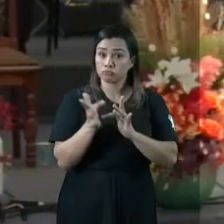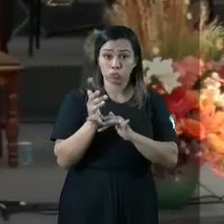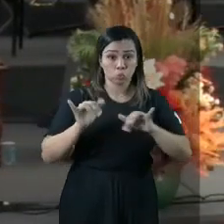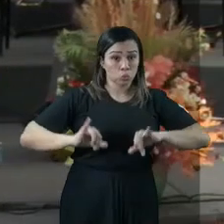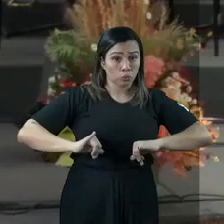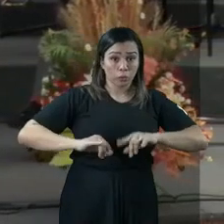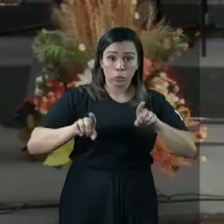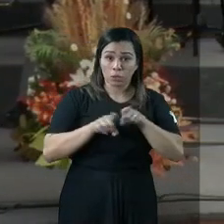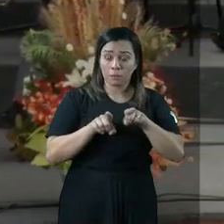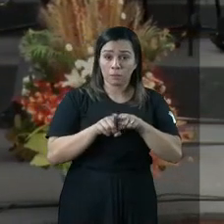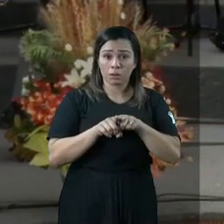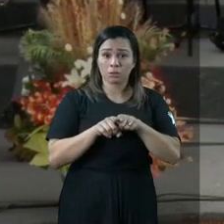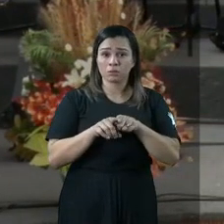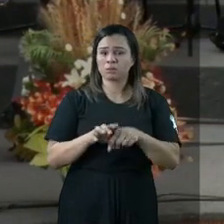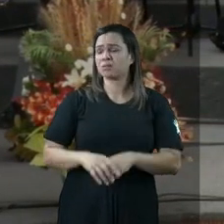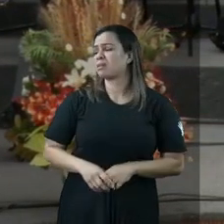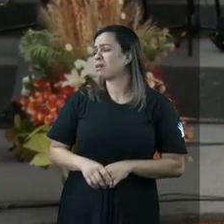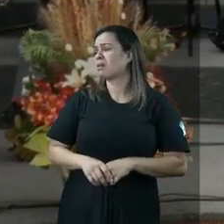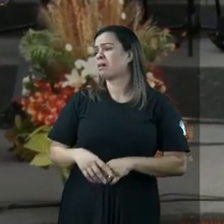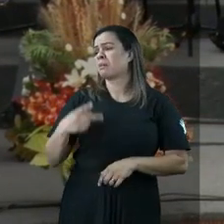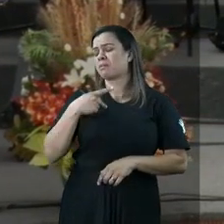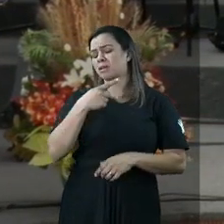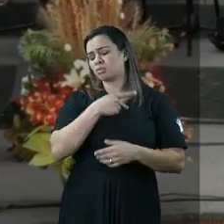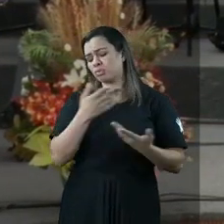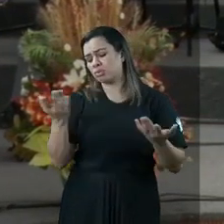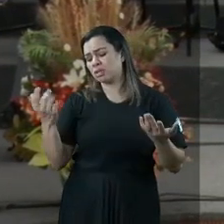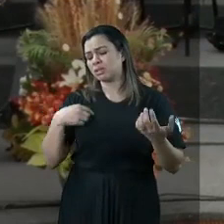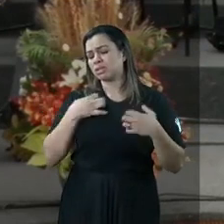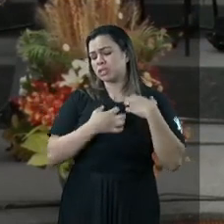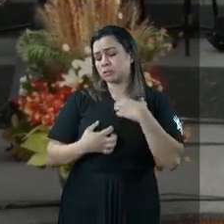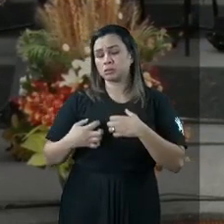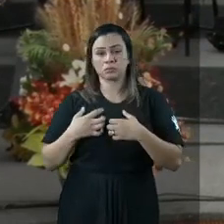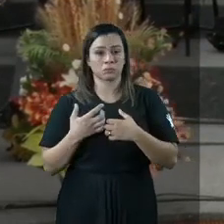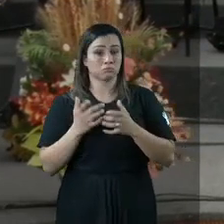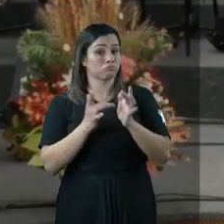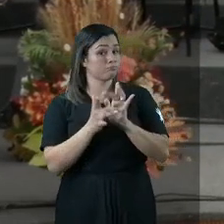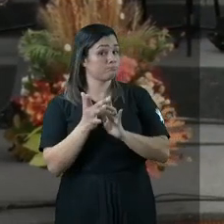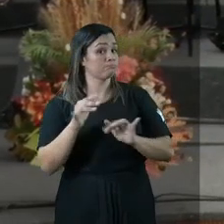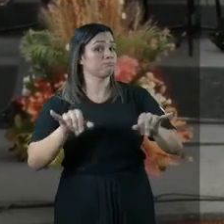Pastor, eu carreguei o peso da cruz e me levaram para o Gólgota. Ele avisou, ele mostrou como seria.